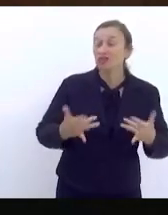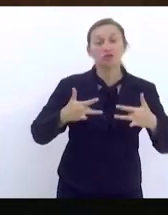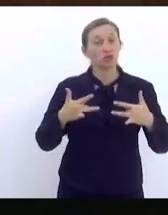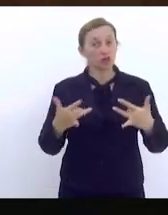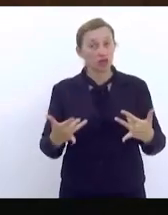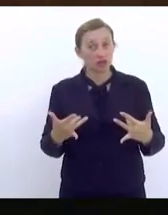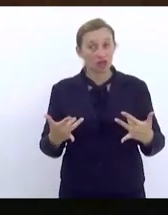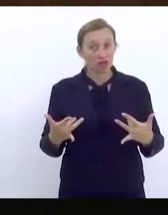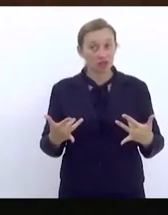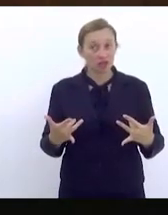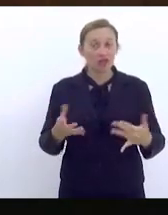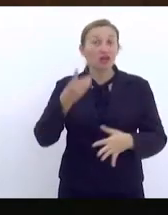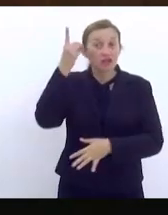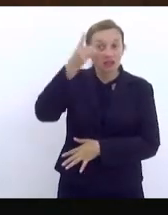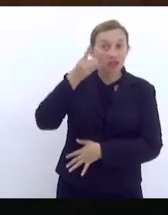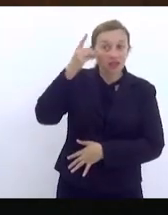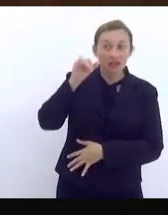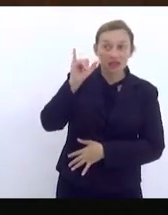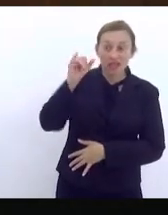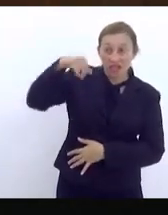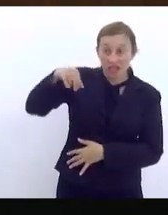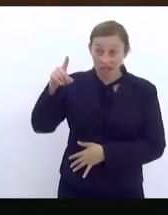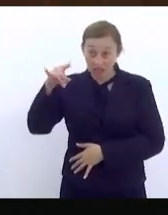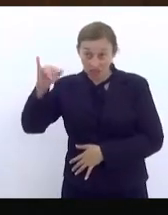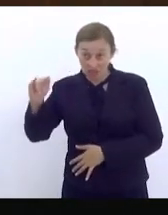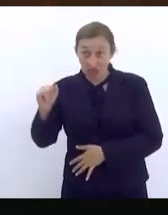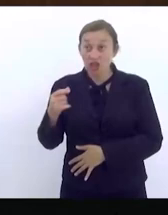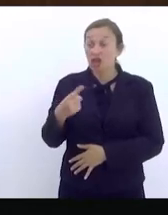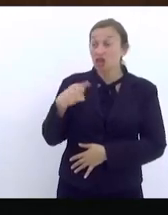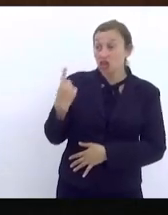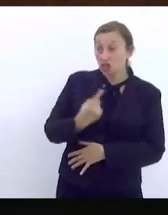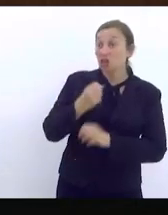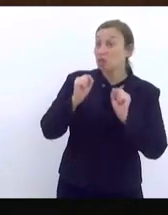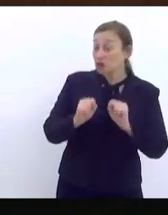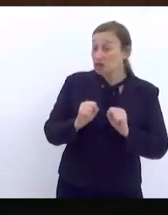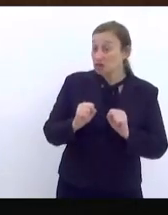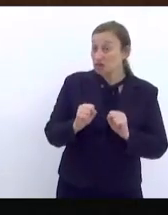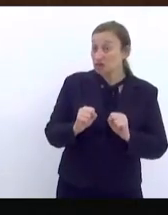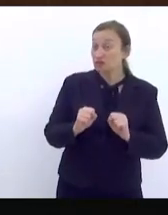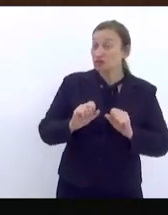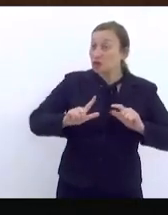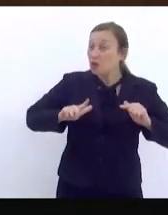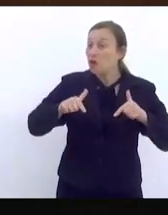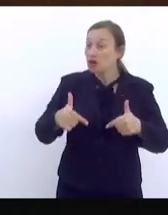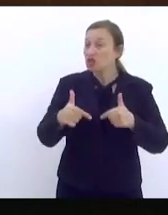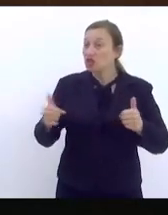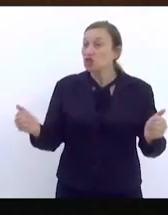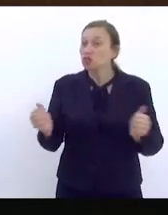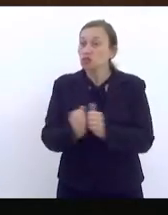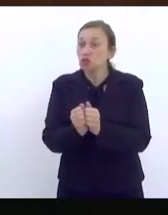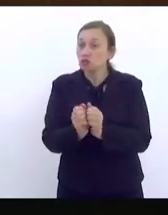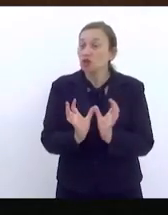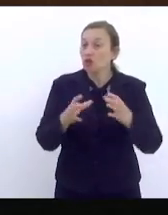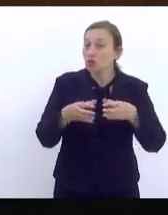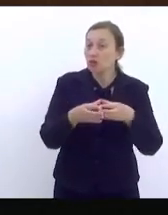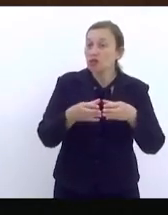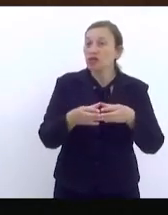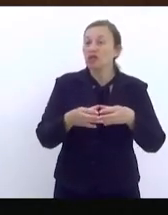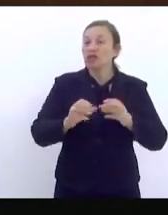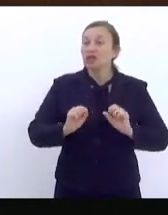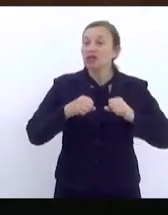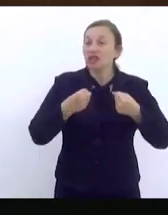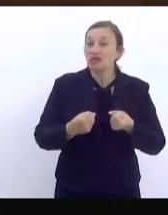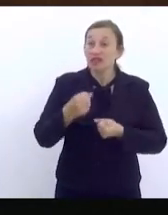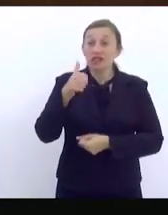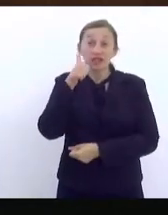solidariedade a deputada índia armenal que a gente também possa fazer alguma ação junto à comissão de defesa das